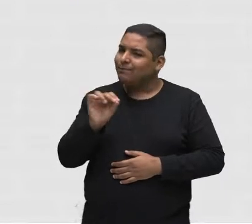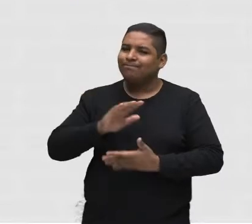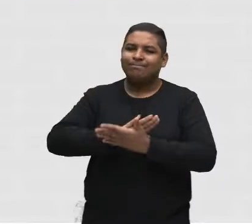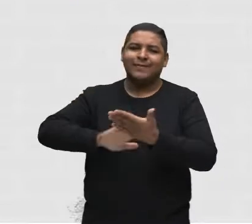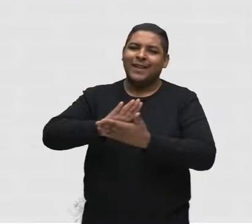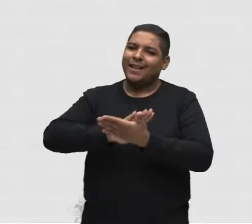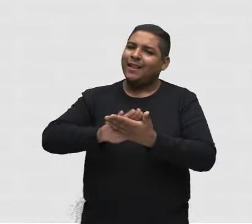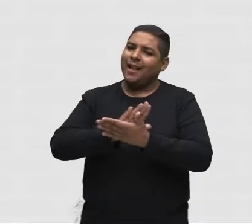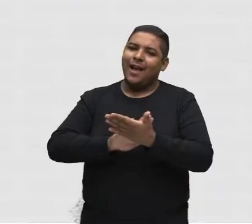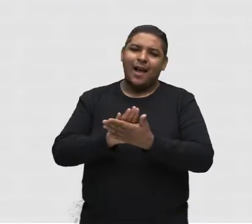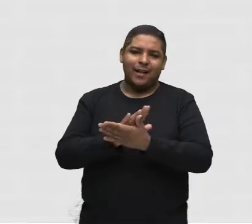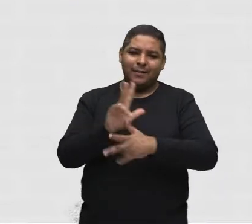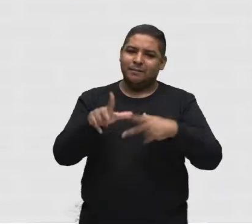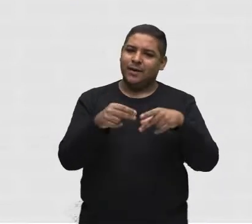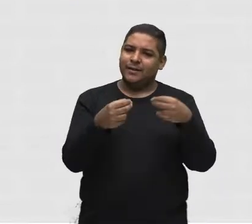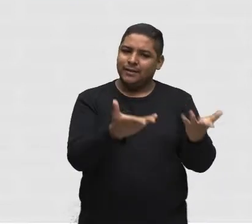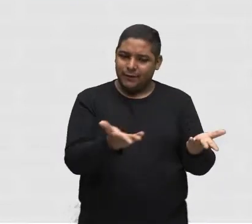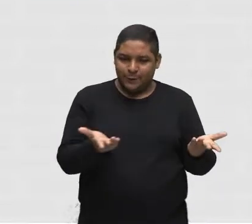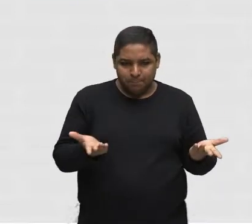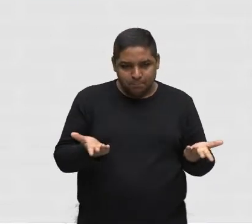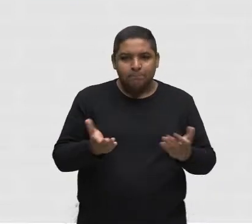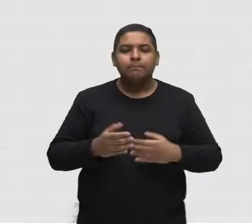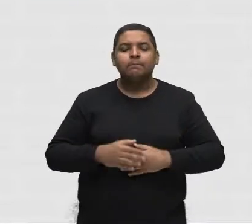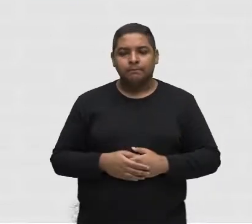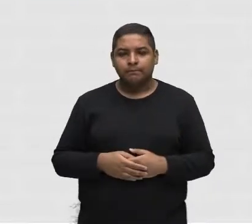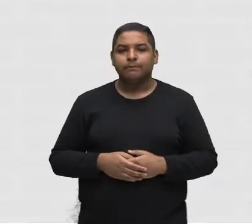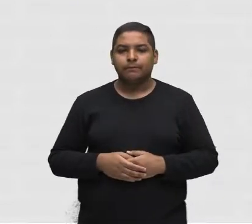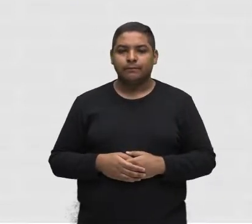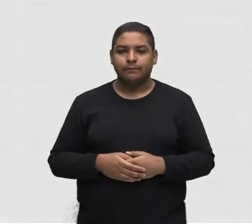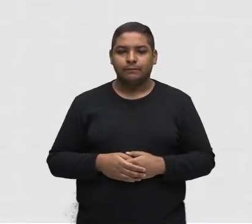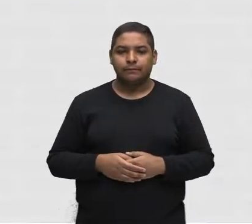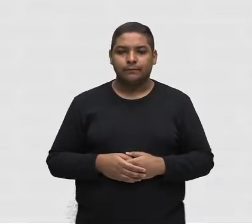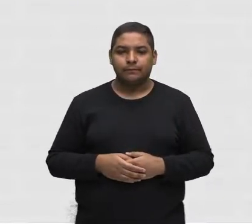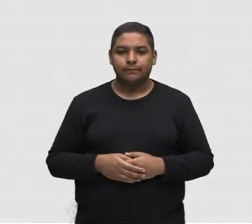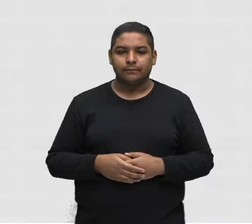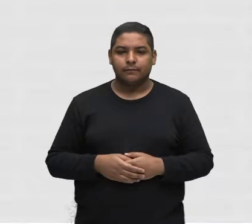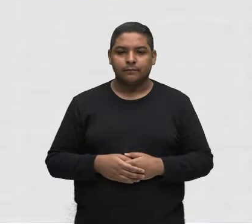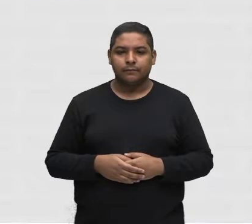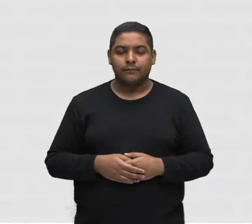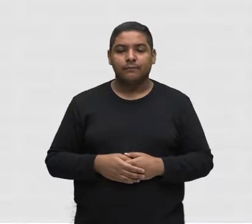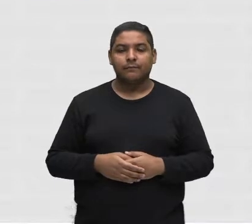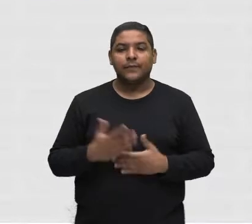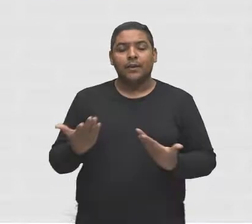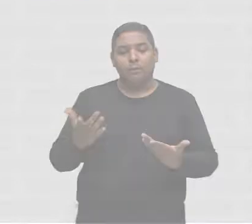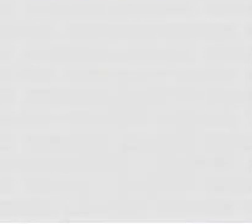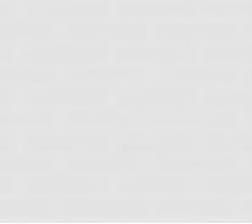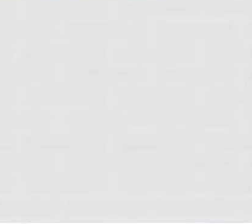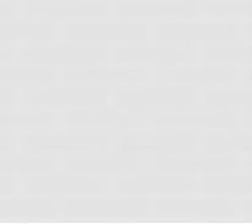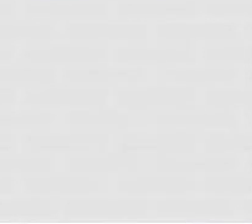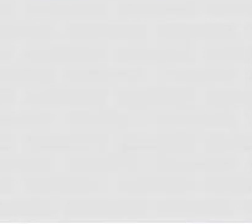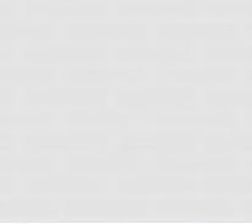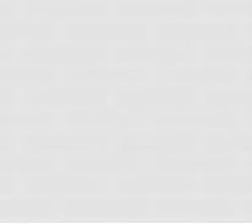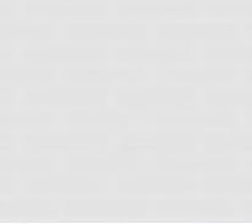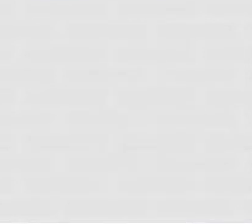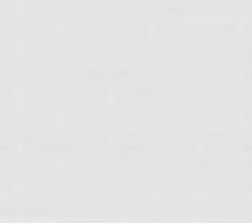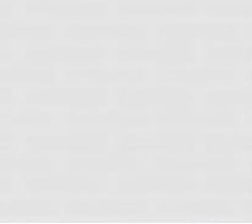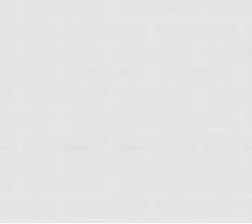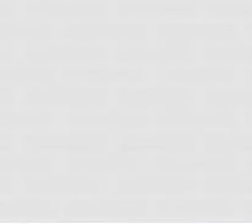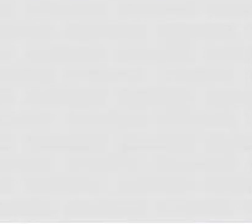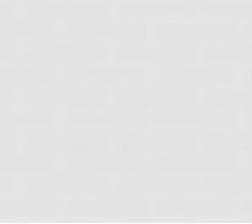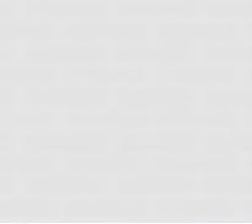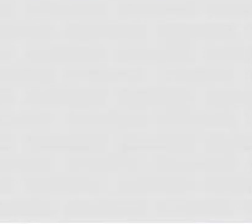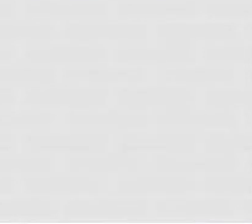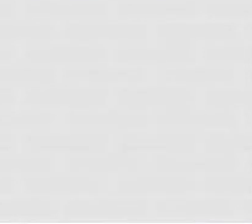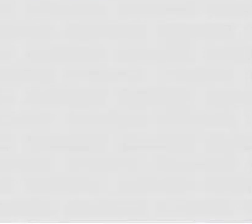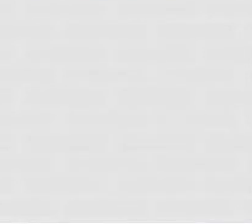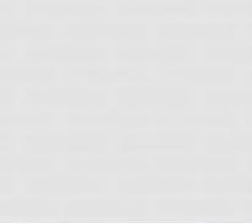para a professora? Então, o Ricardo, ele entregava o presente enrolado em qualquer papel, ou